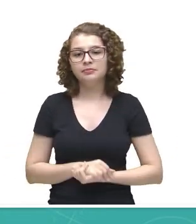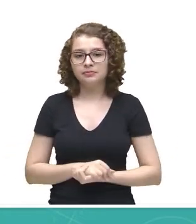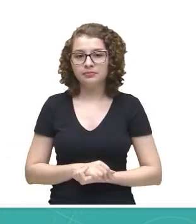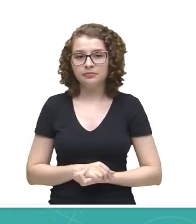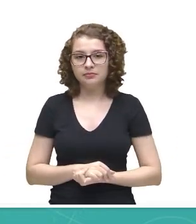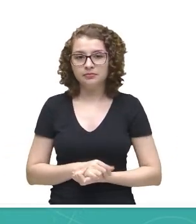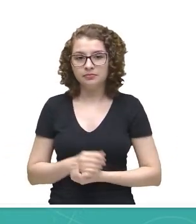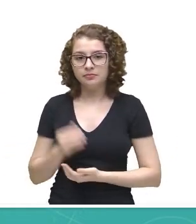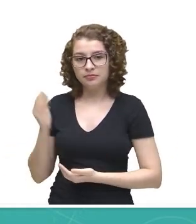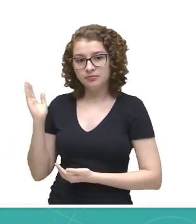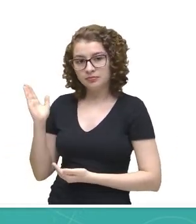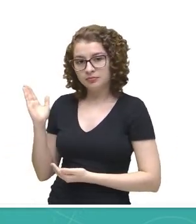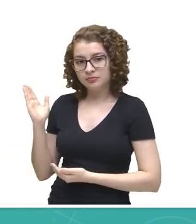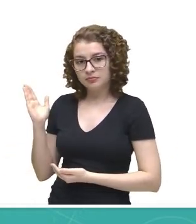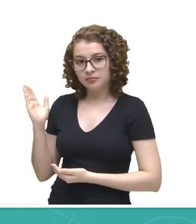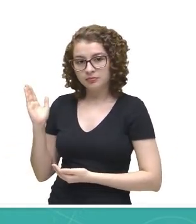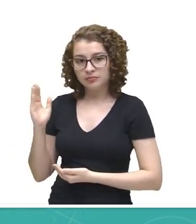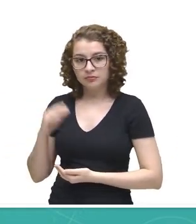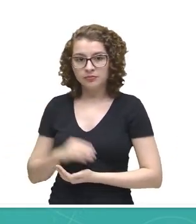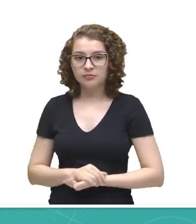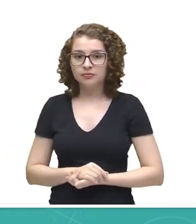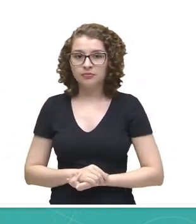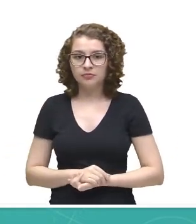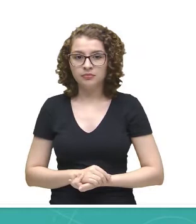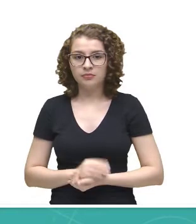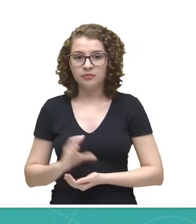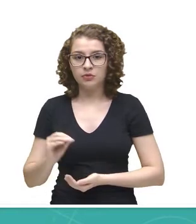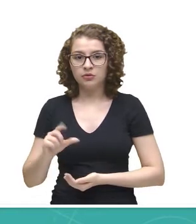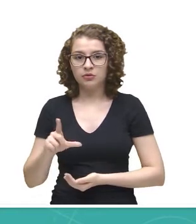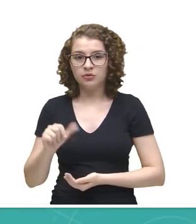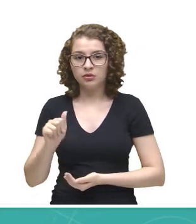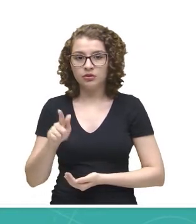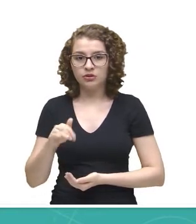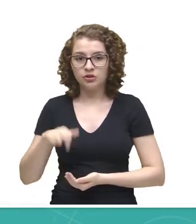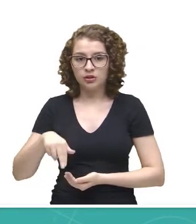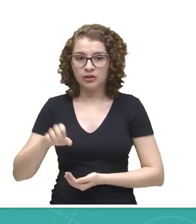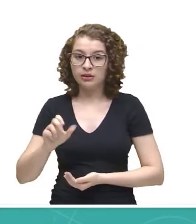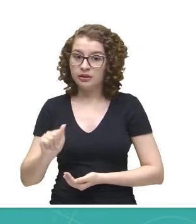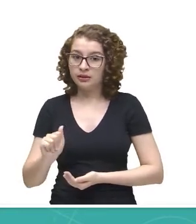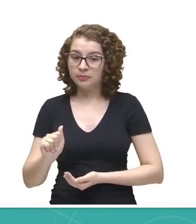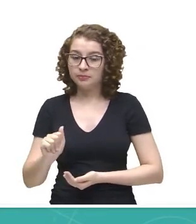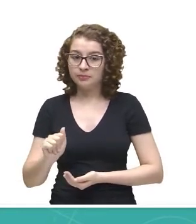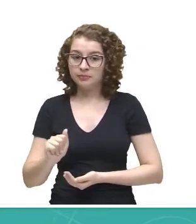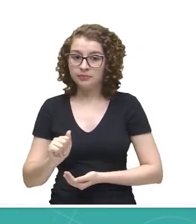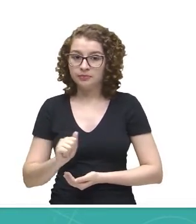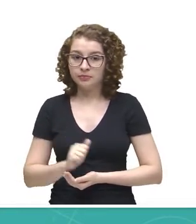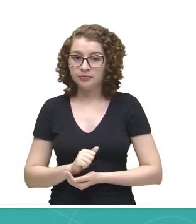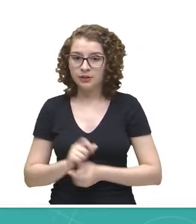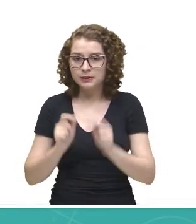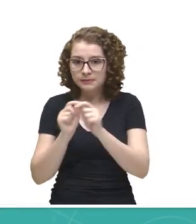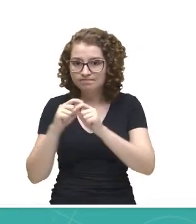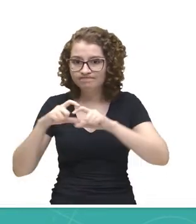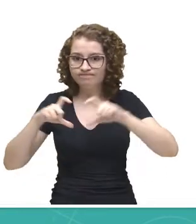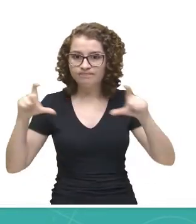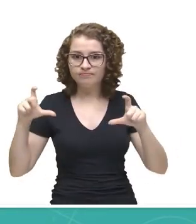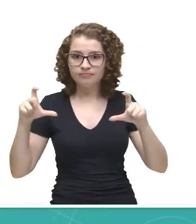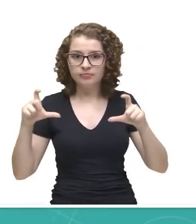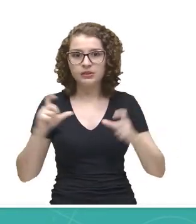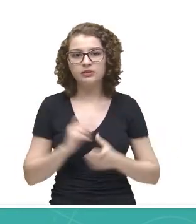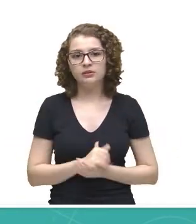fibras colágenas, que são maiores, né, mais densas, que estão presentes aqui, ó,